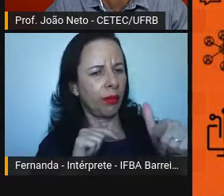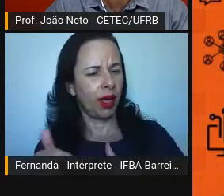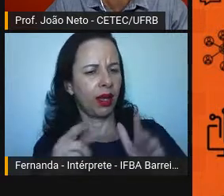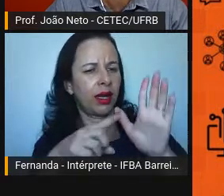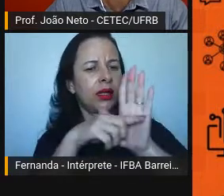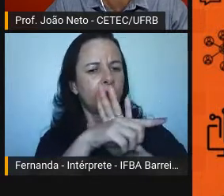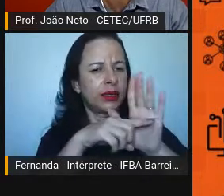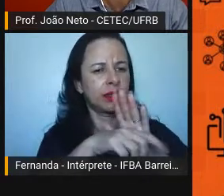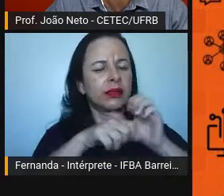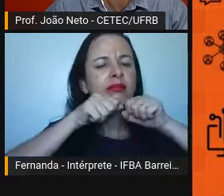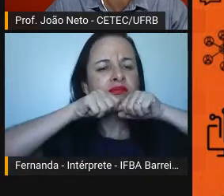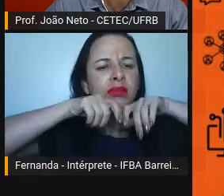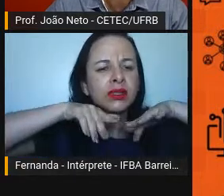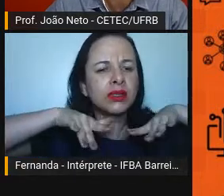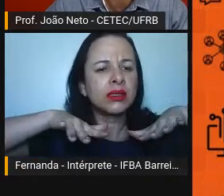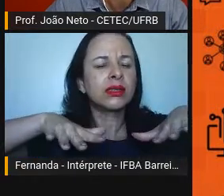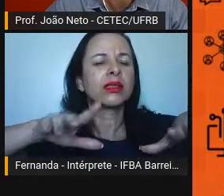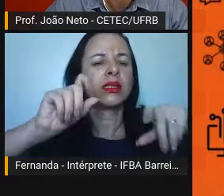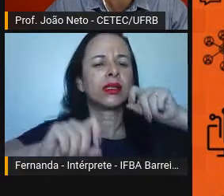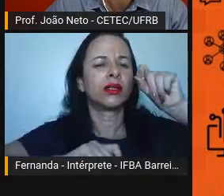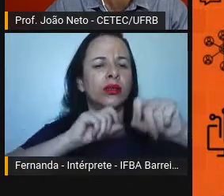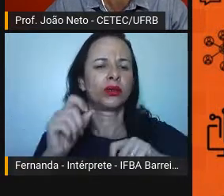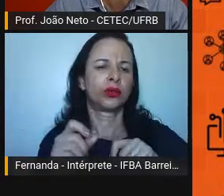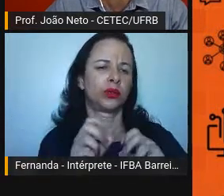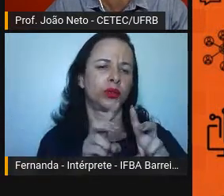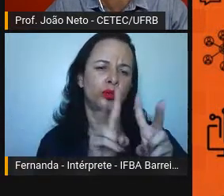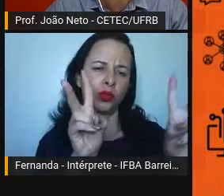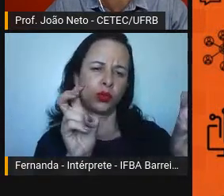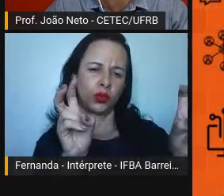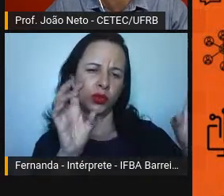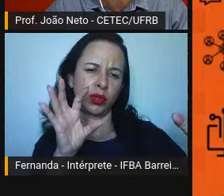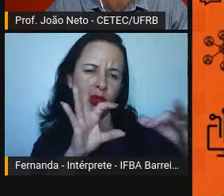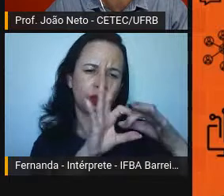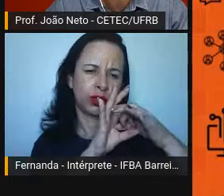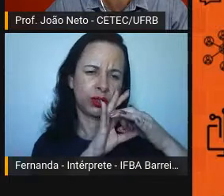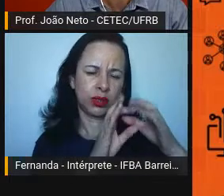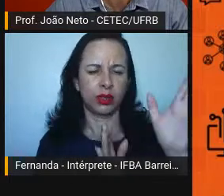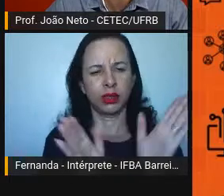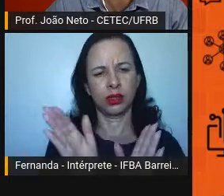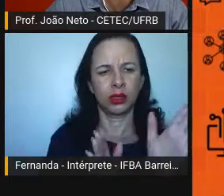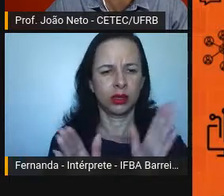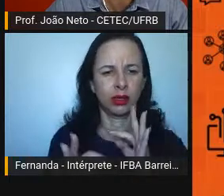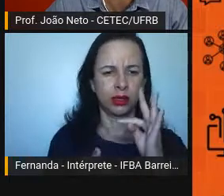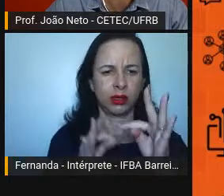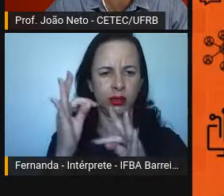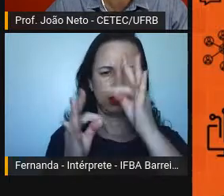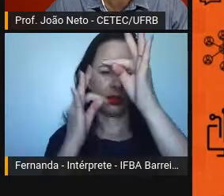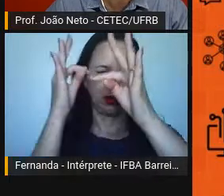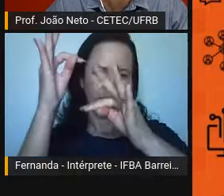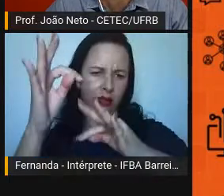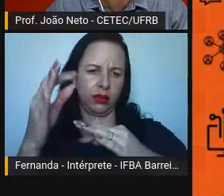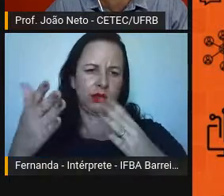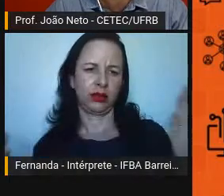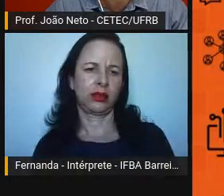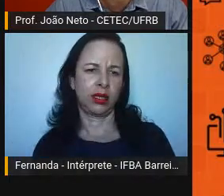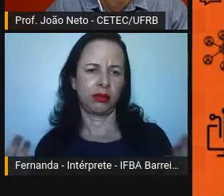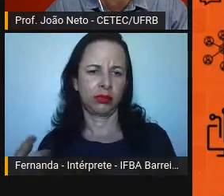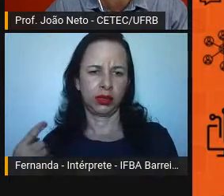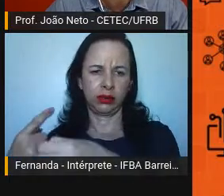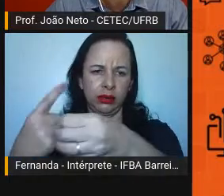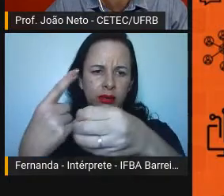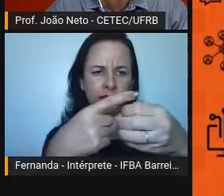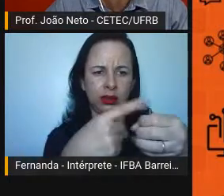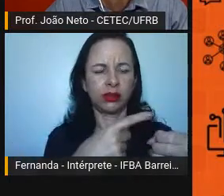extensão relacionando e temas como acessibilidade tecnologias urbanas usabilidade e experiência